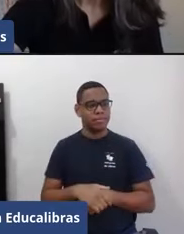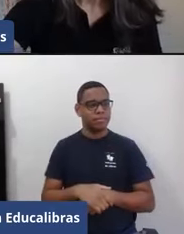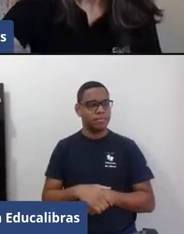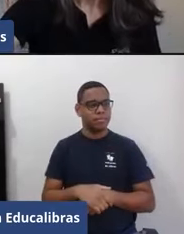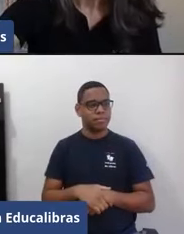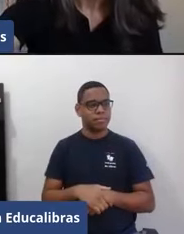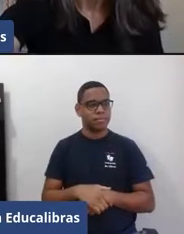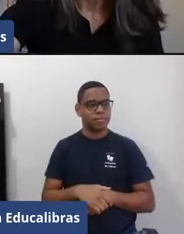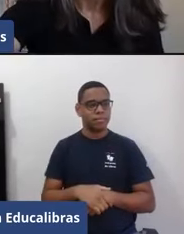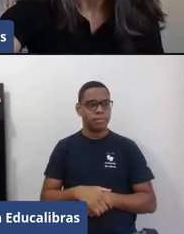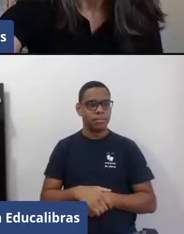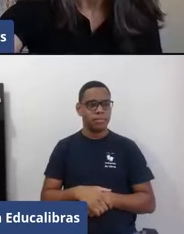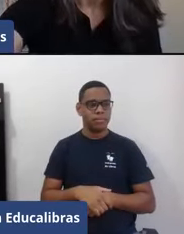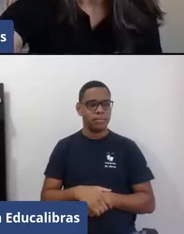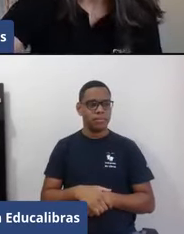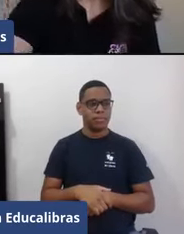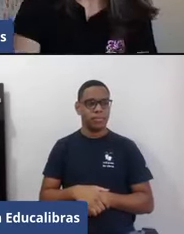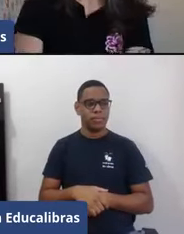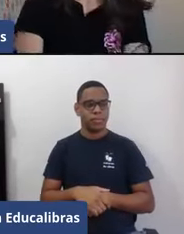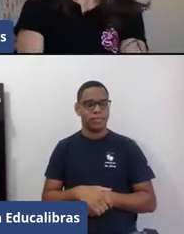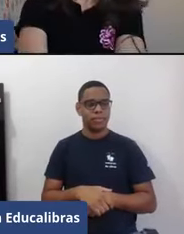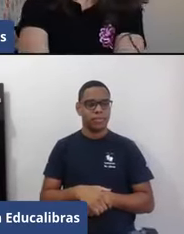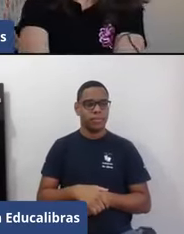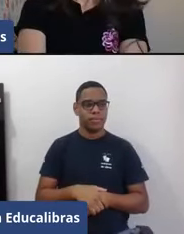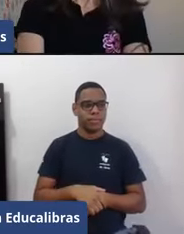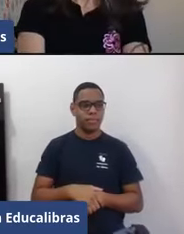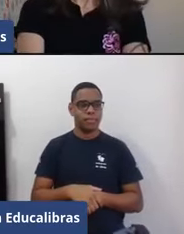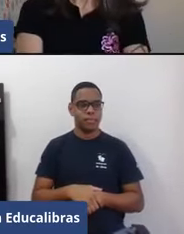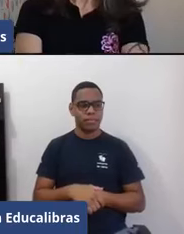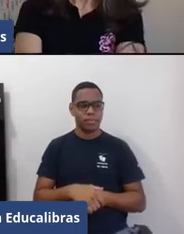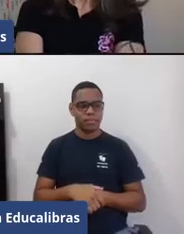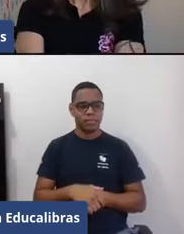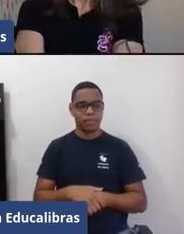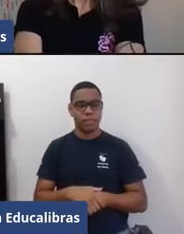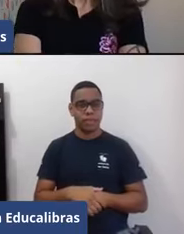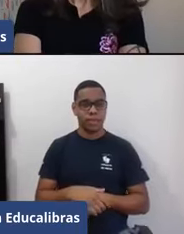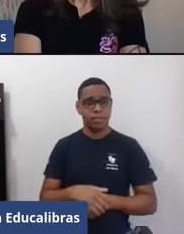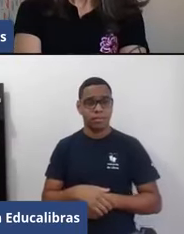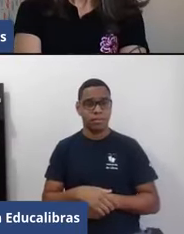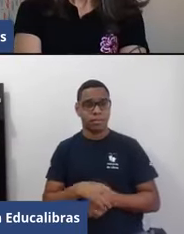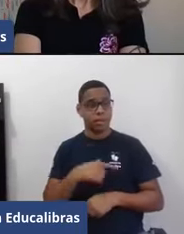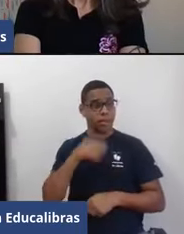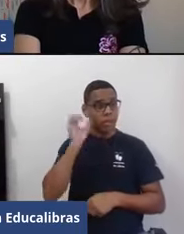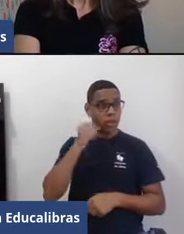Não aí, dá. Pronto. Beleza. Está me escutando?